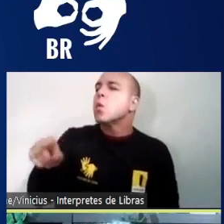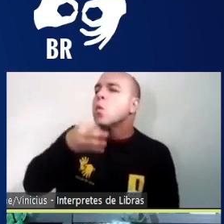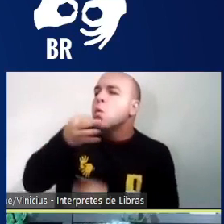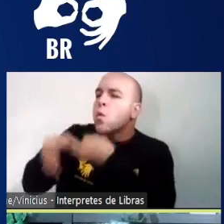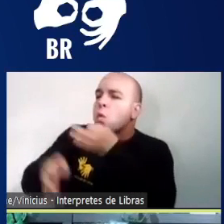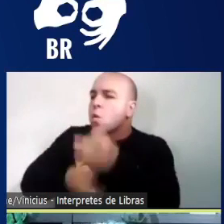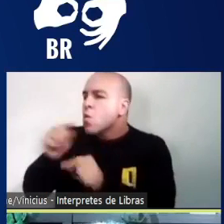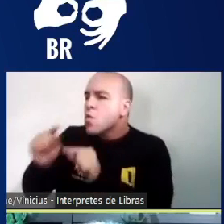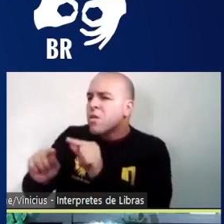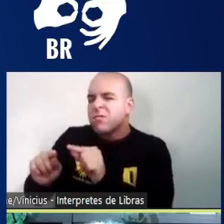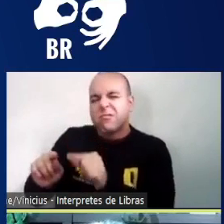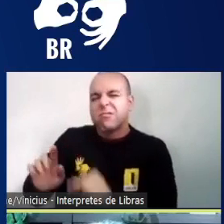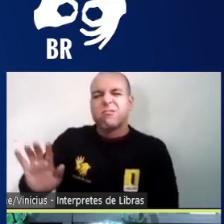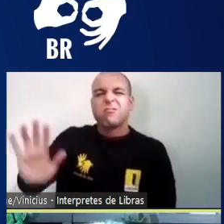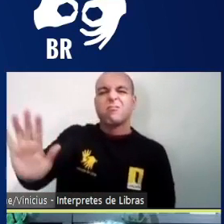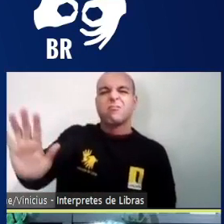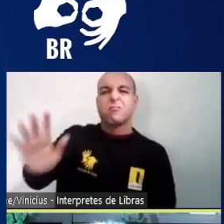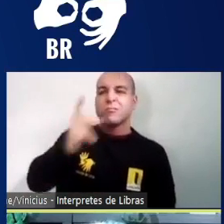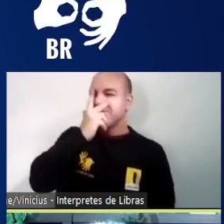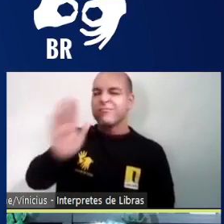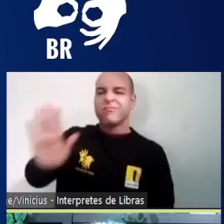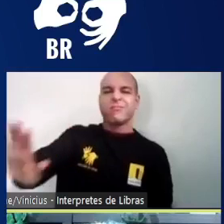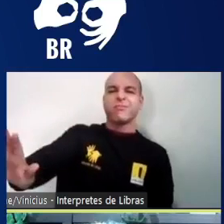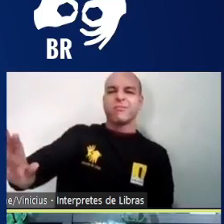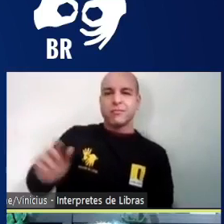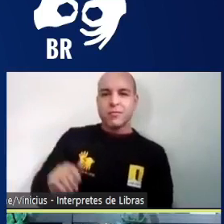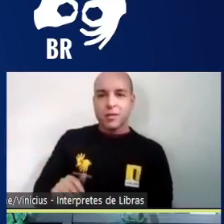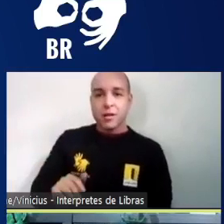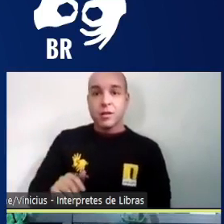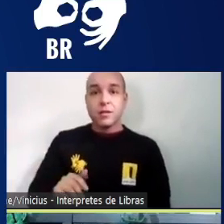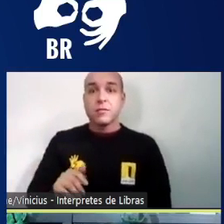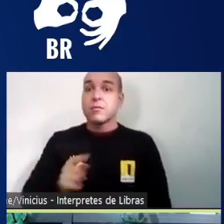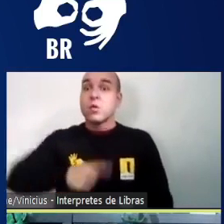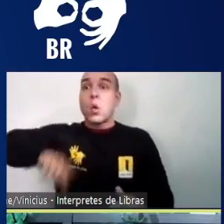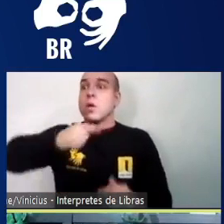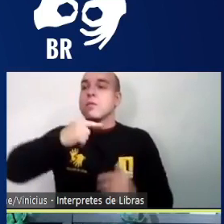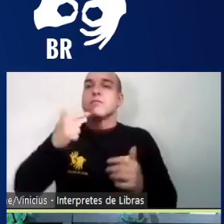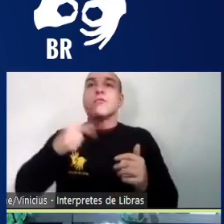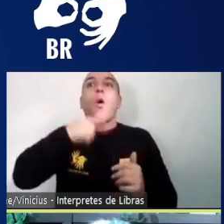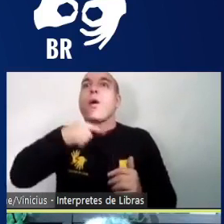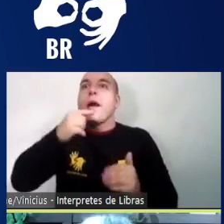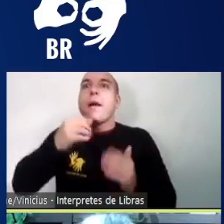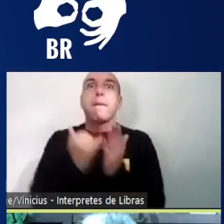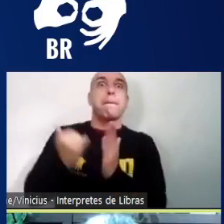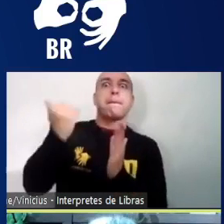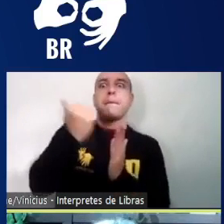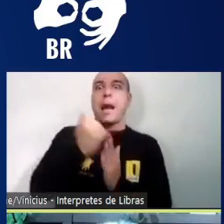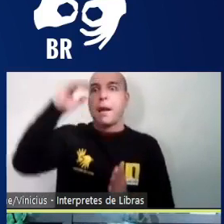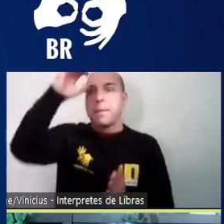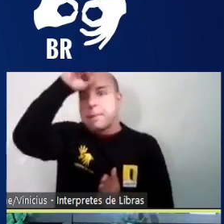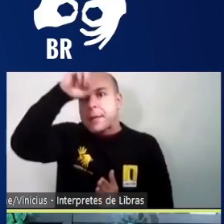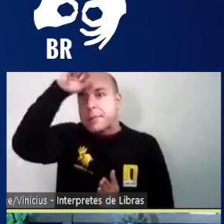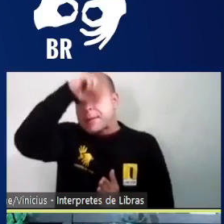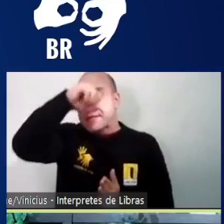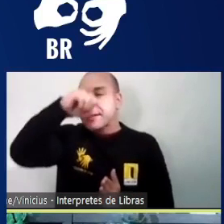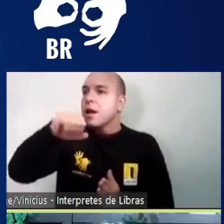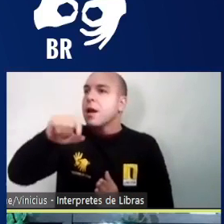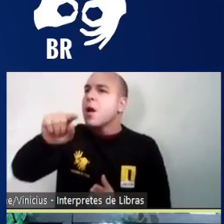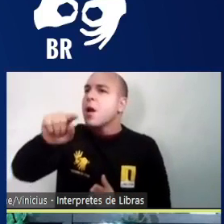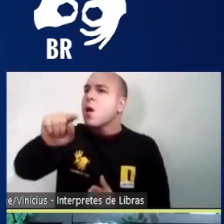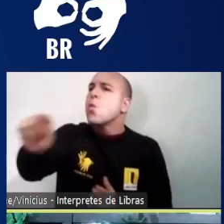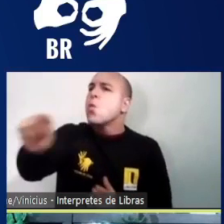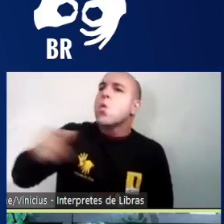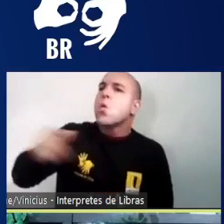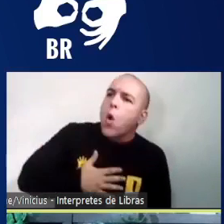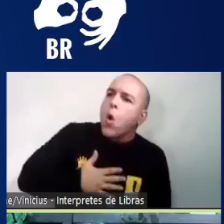sobre, não procuramos desbravar novos conhecimentos, novos conceitos,